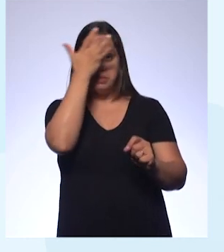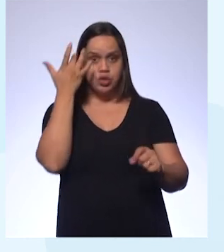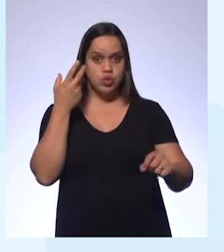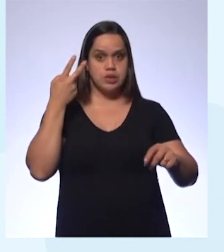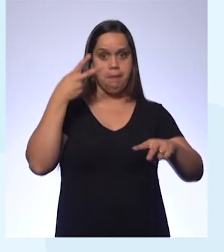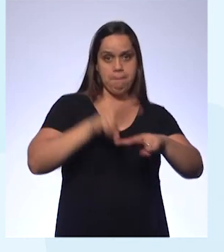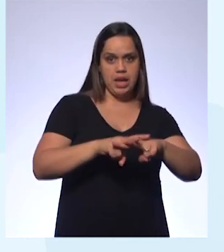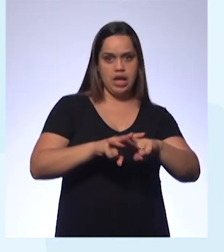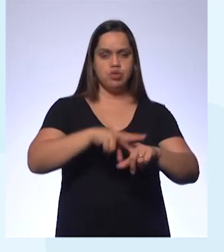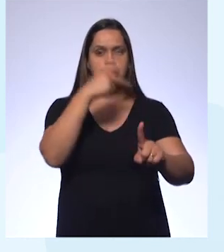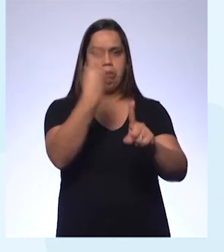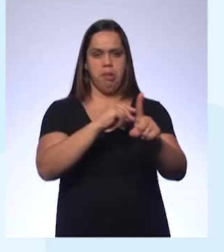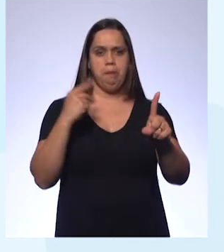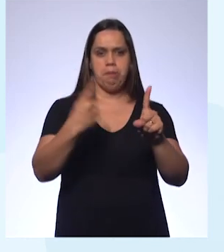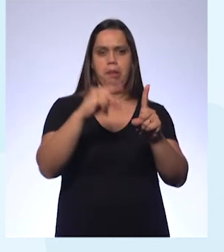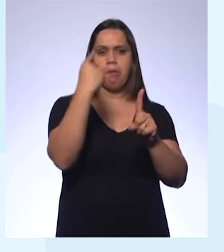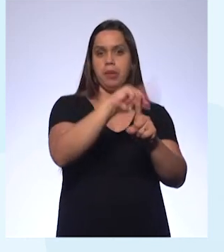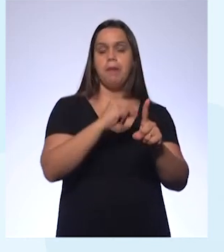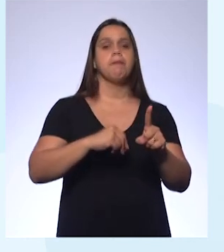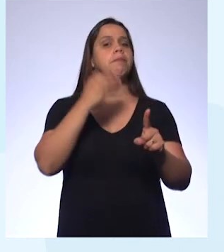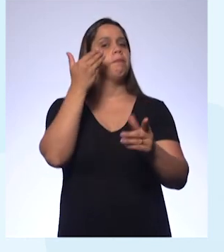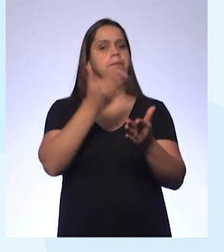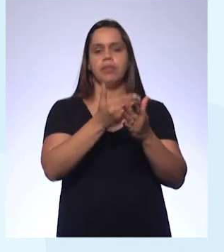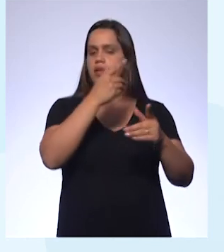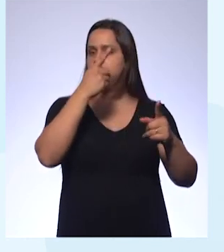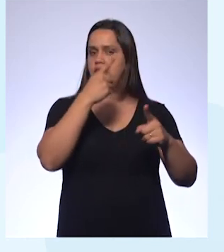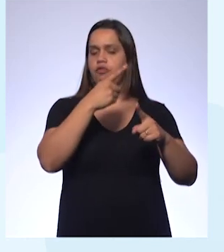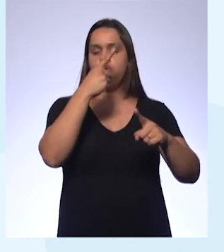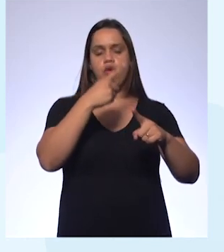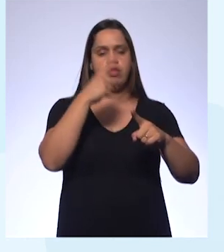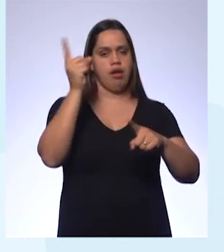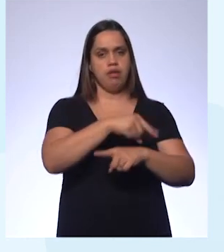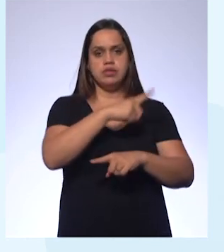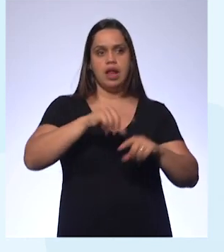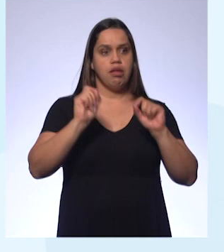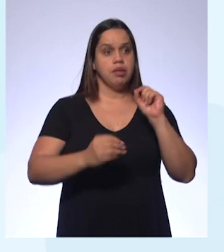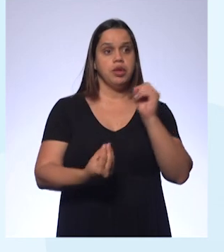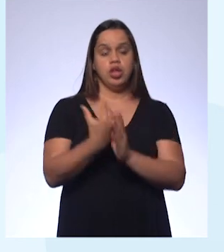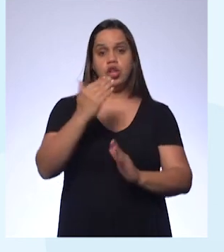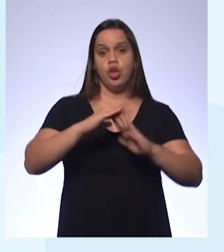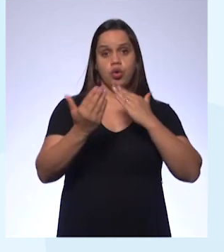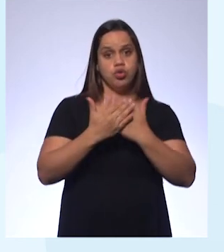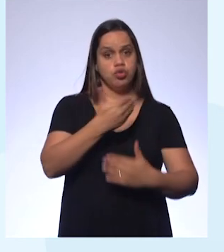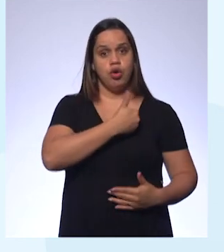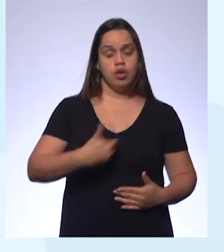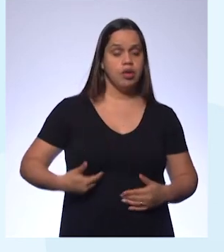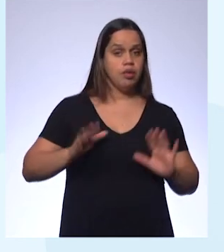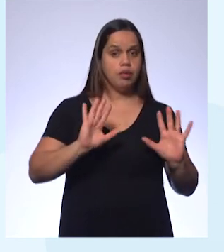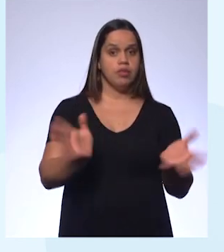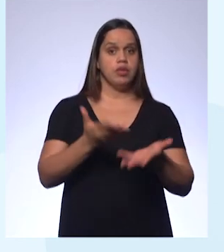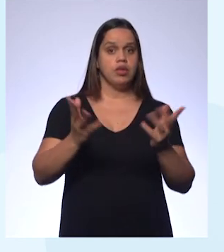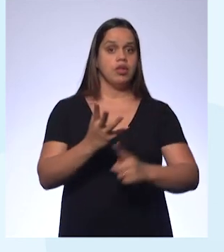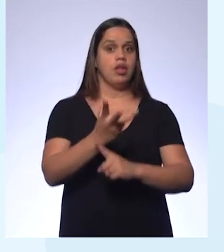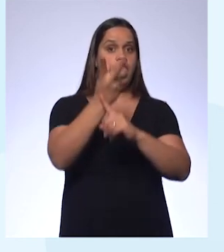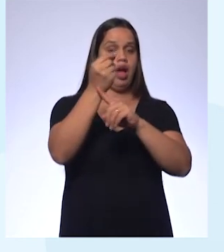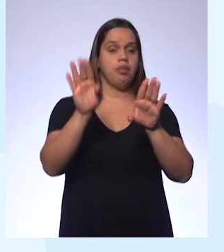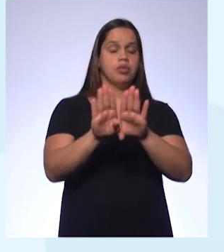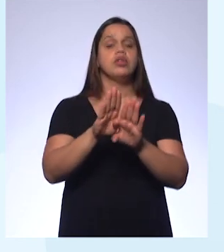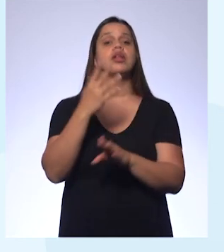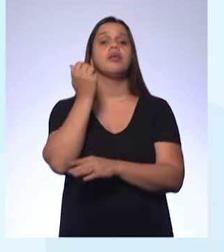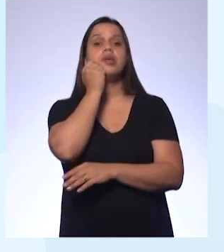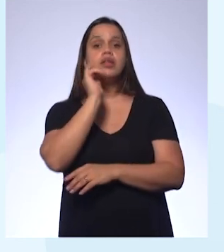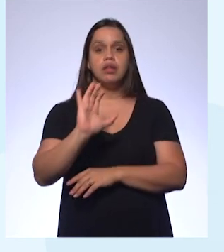nos países, né? Criou escolas públicas e incentivou as artes e as